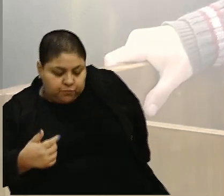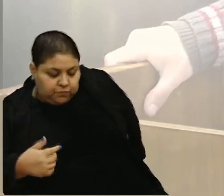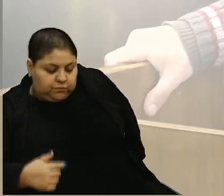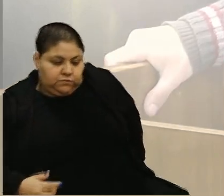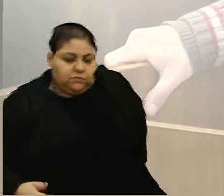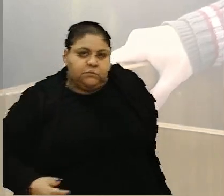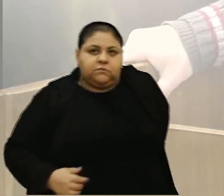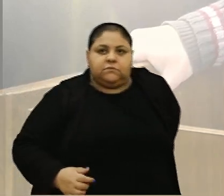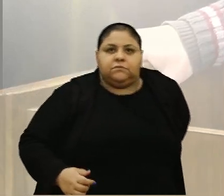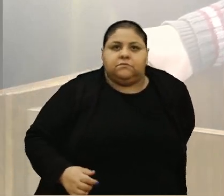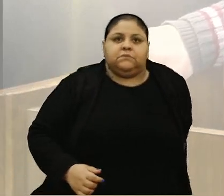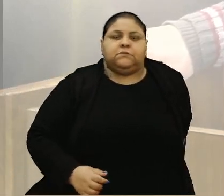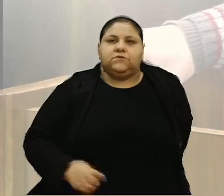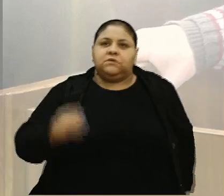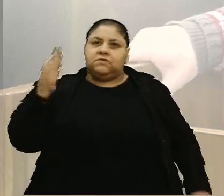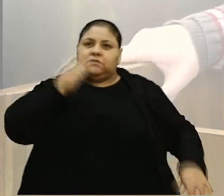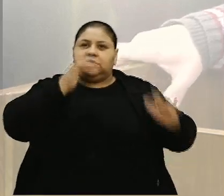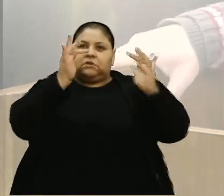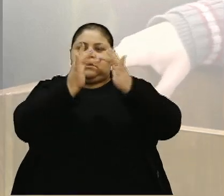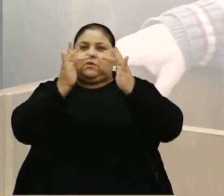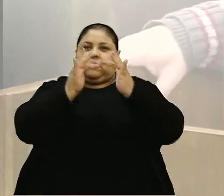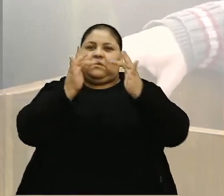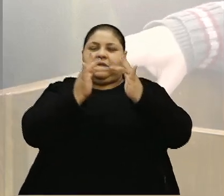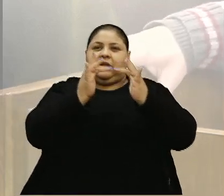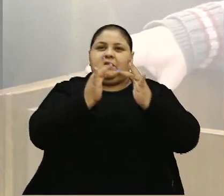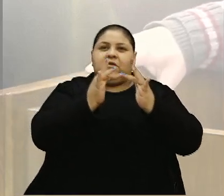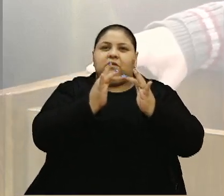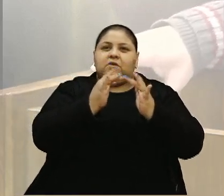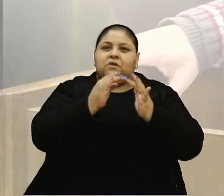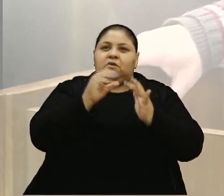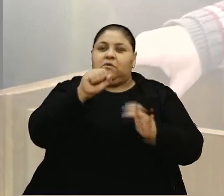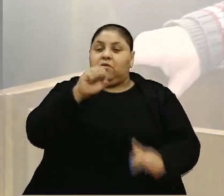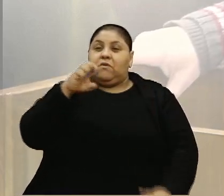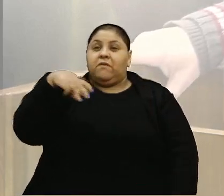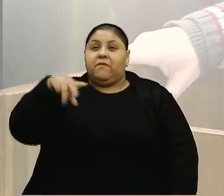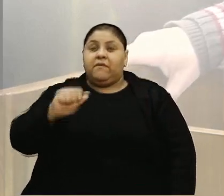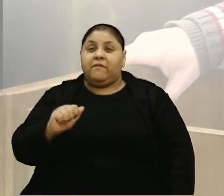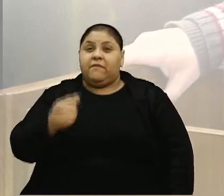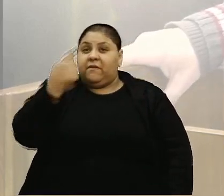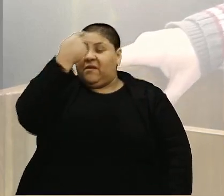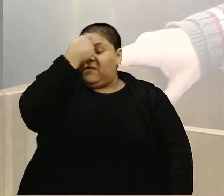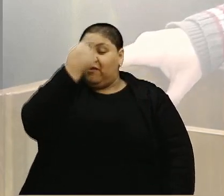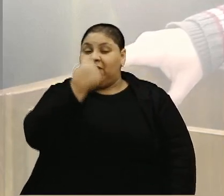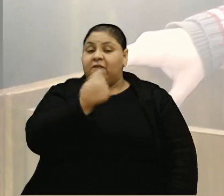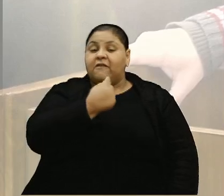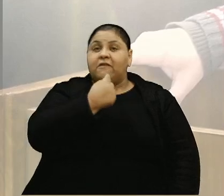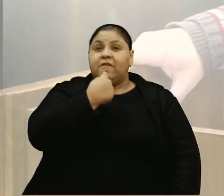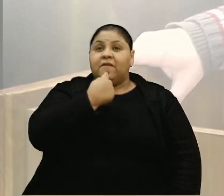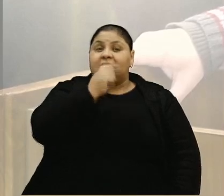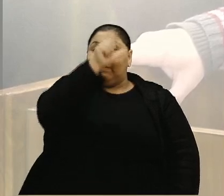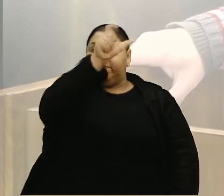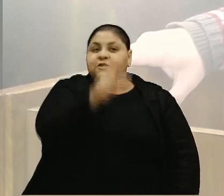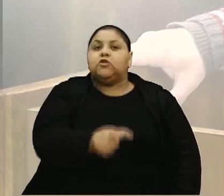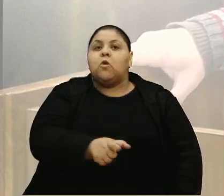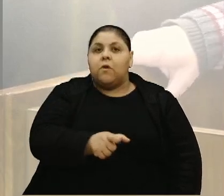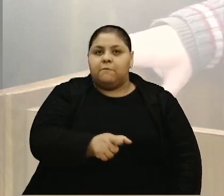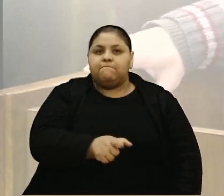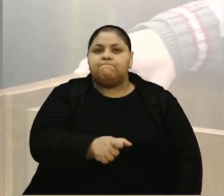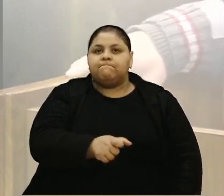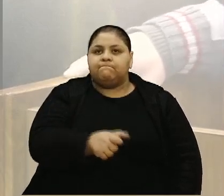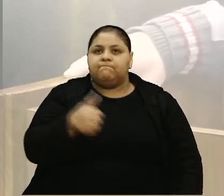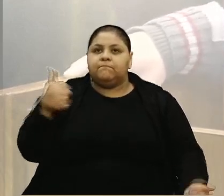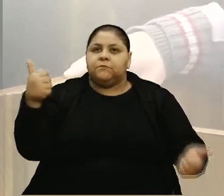em contato com a SEMA, Secretaria do Meio Ambiente, foi possível a identificação e a atuação do infrator,